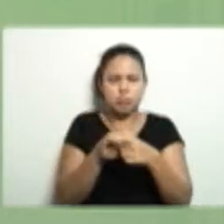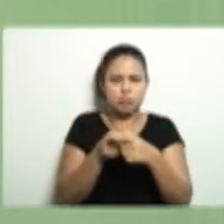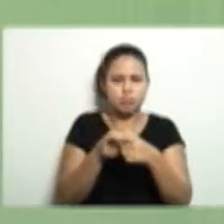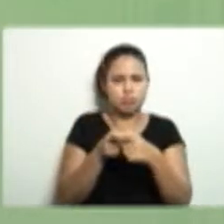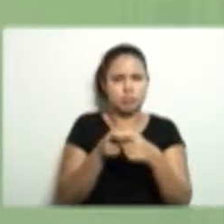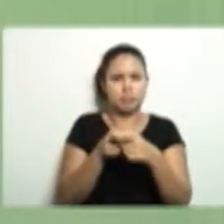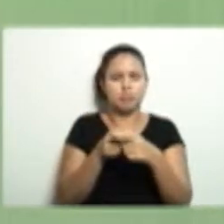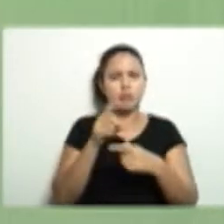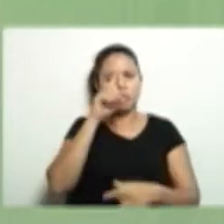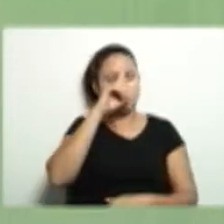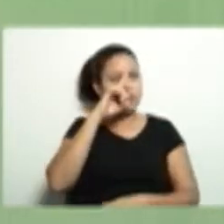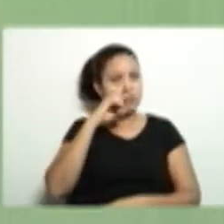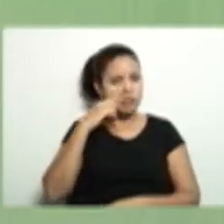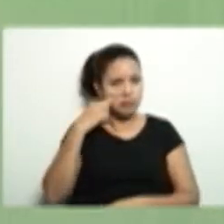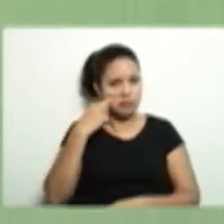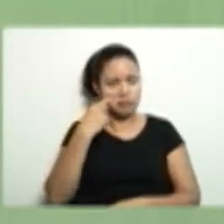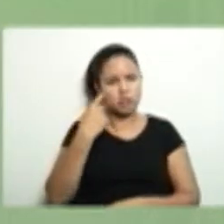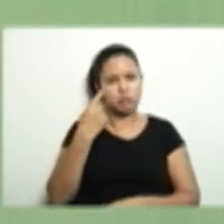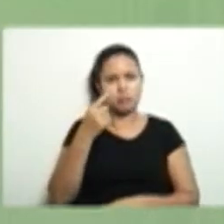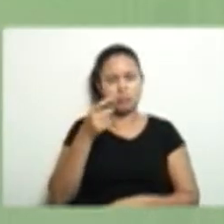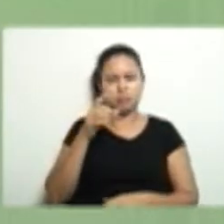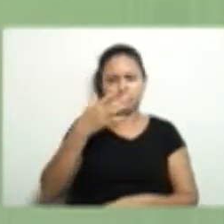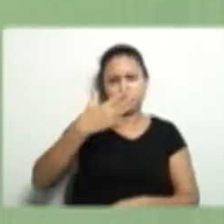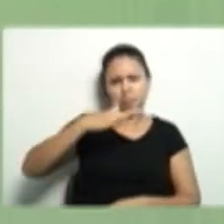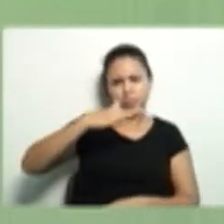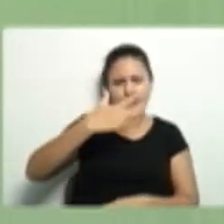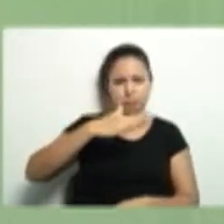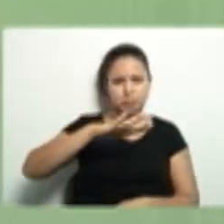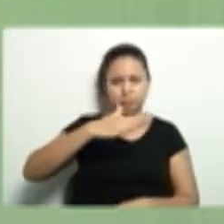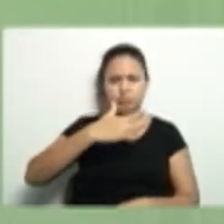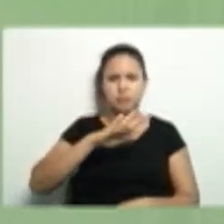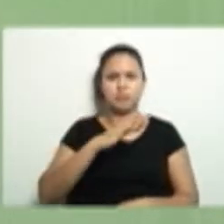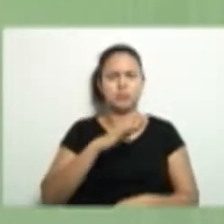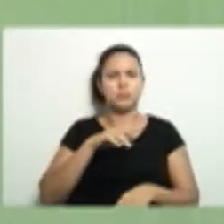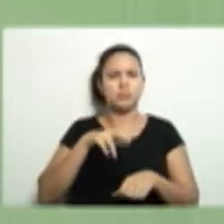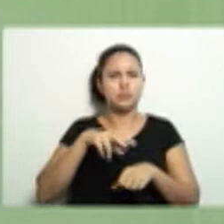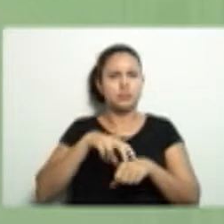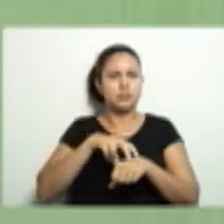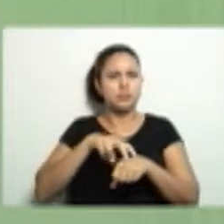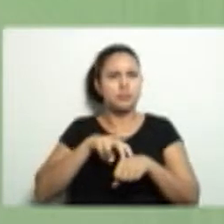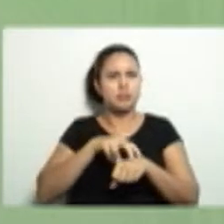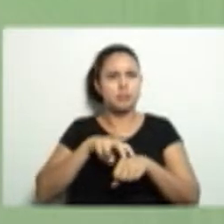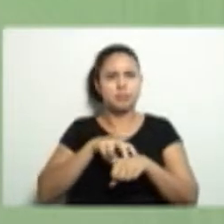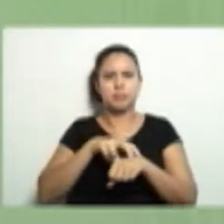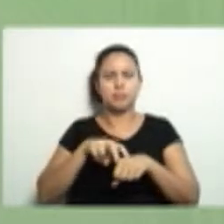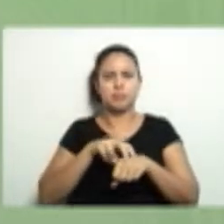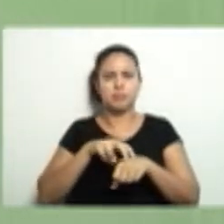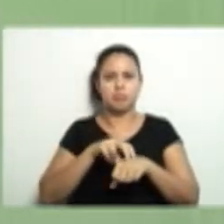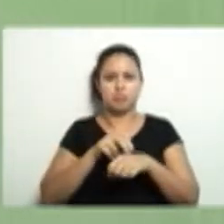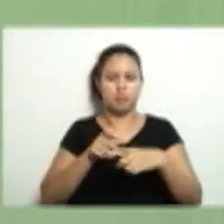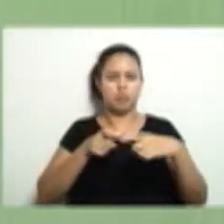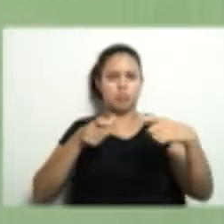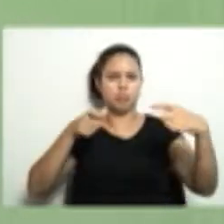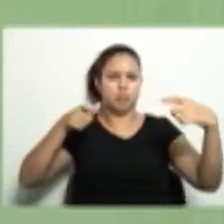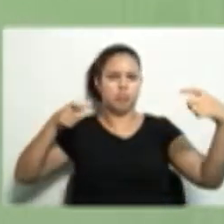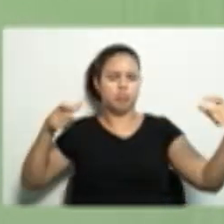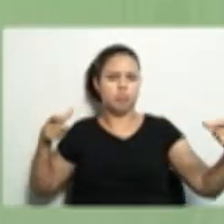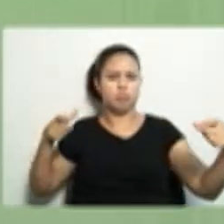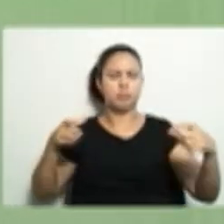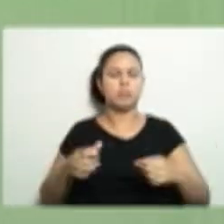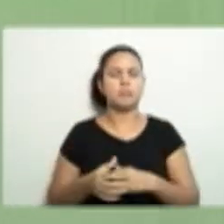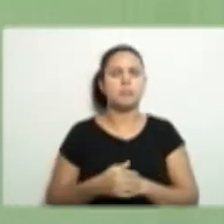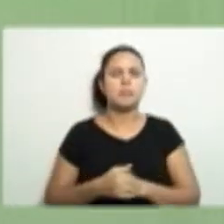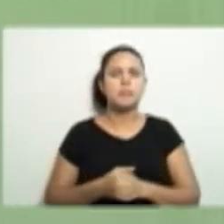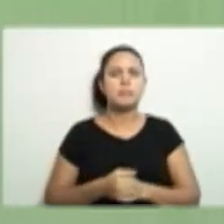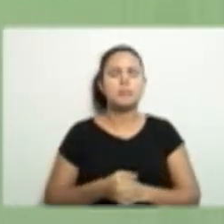médio, o verde, o índice alto e, por fim, o azul, o índice muito alto. Nós vamos